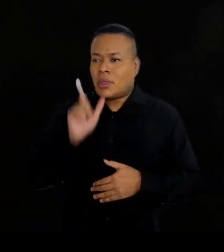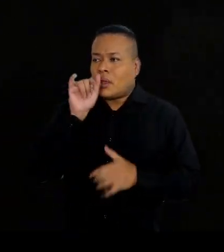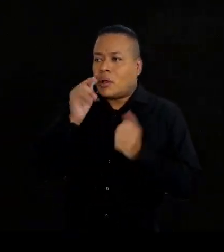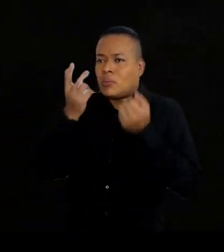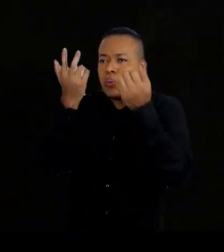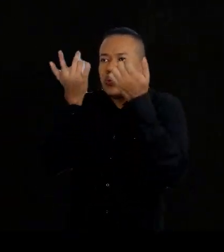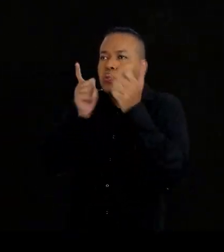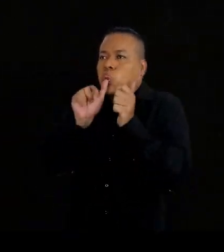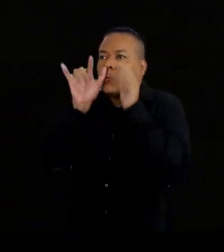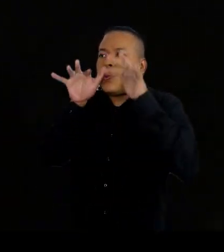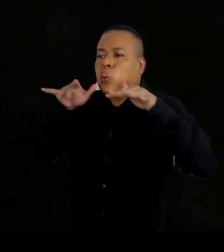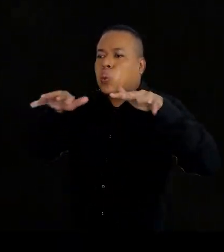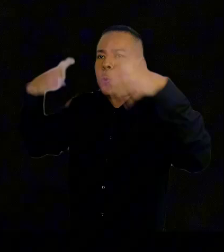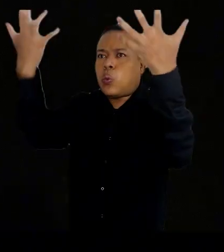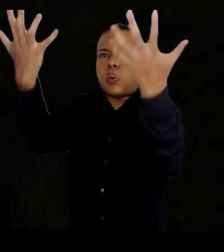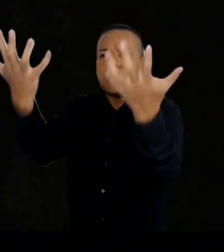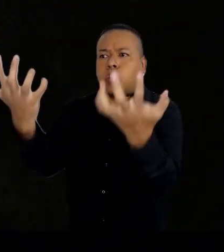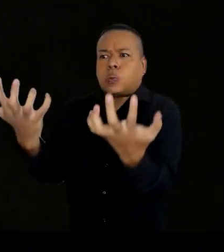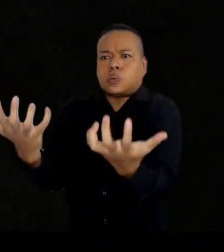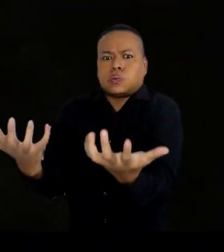As águas baixaram tanto